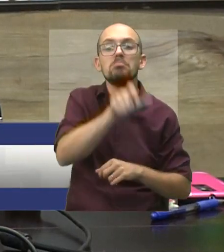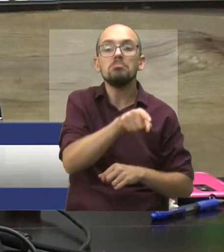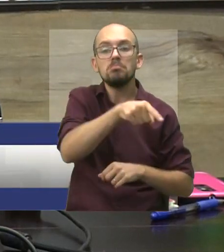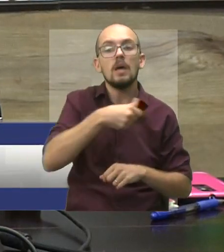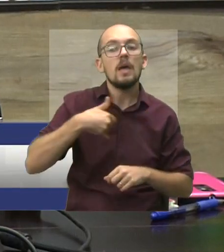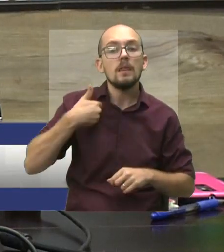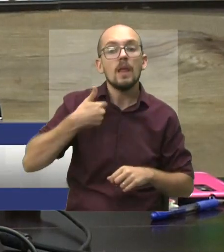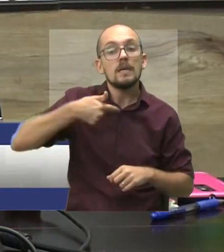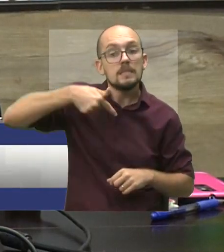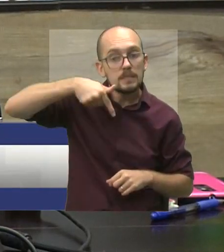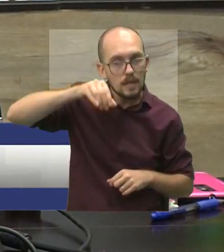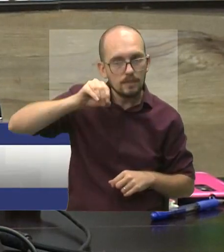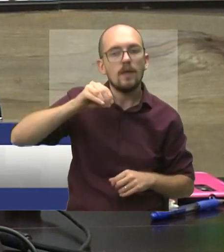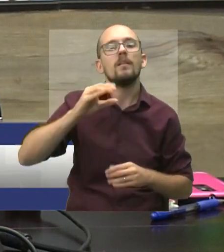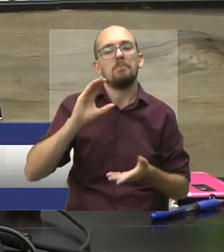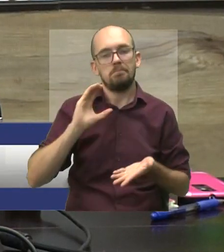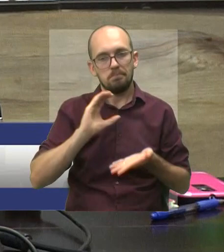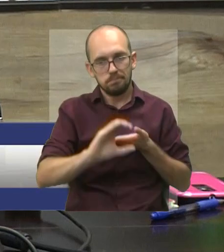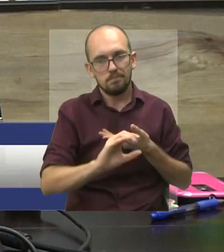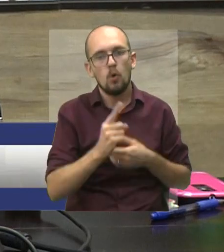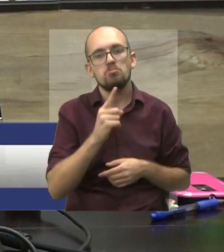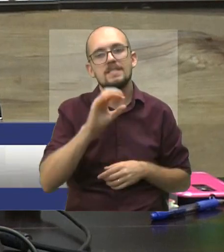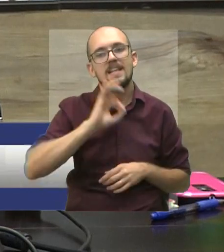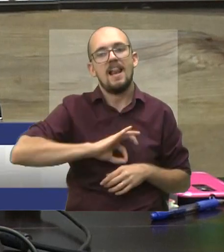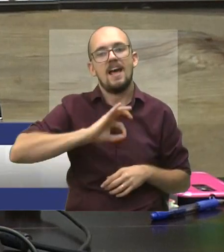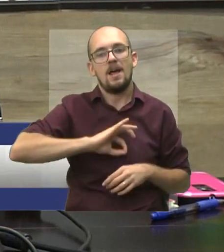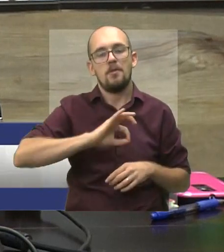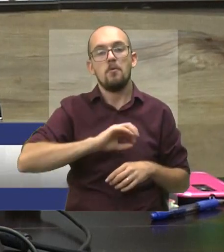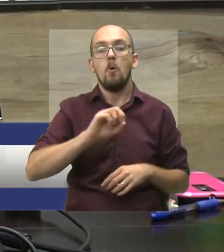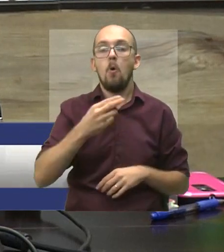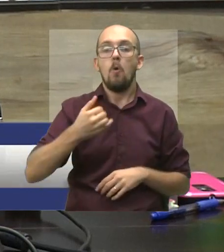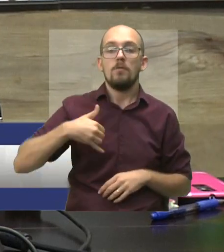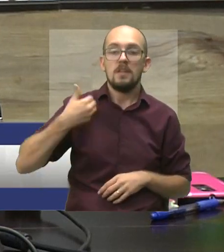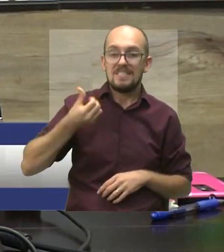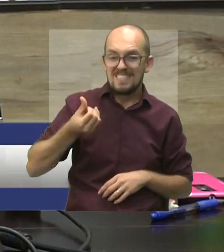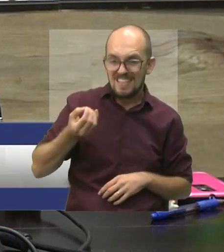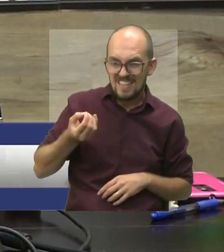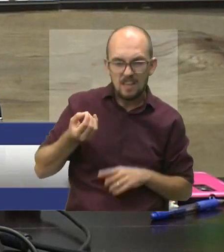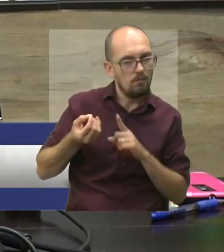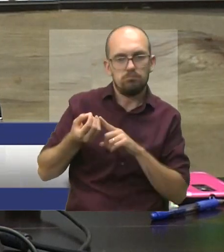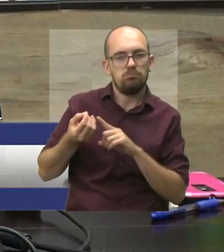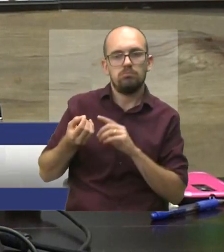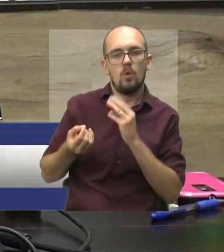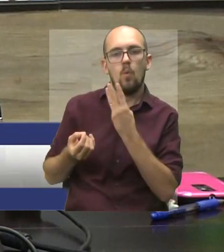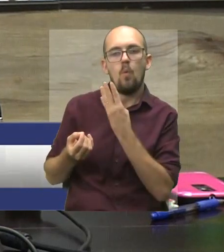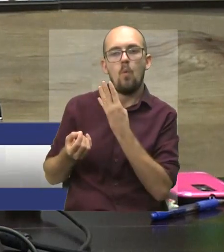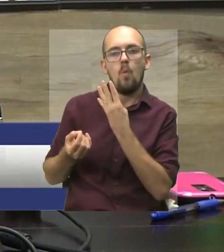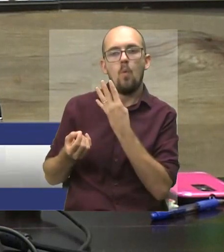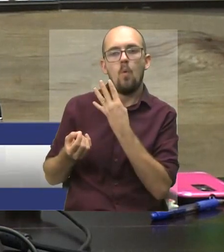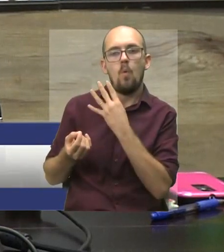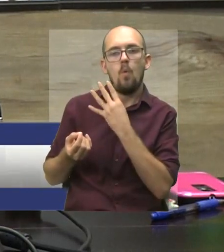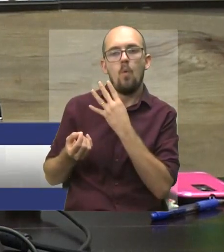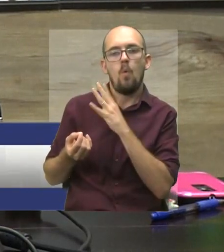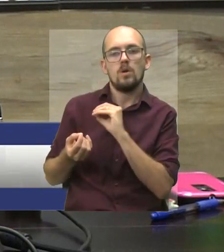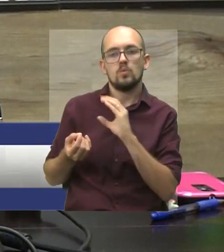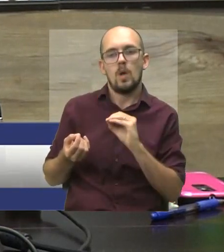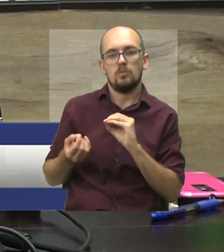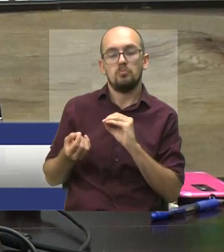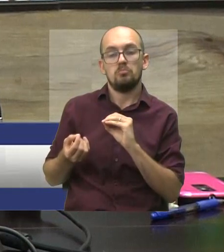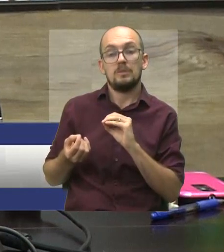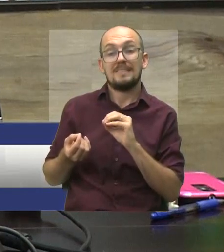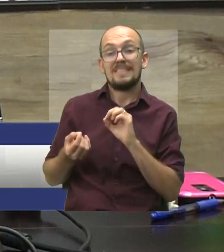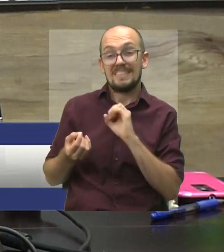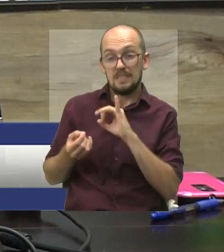aos 70 anos, ou se ele pedir aos 60 anos, vai receber 400, e se ele conseguir atingir a idade de